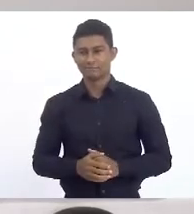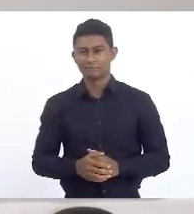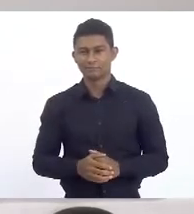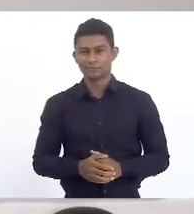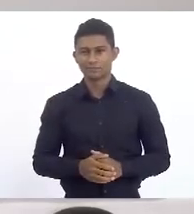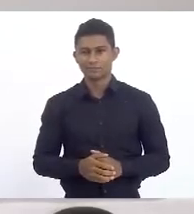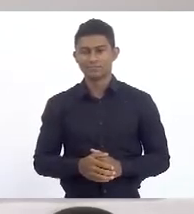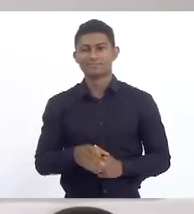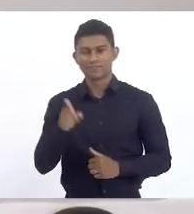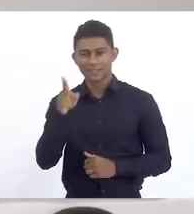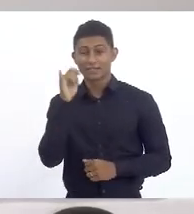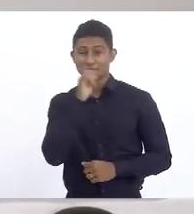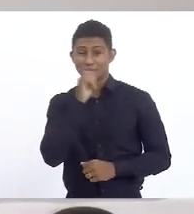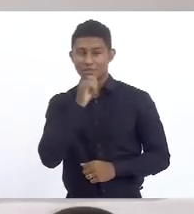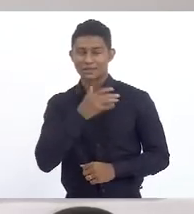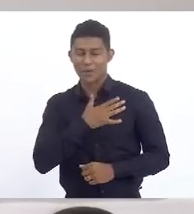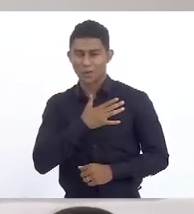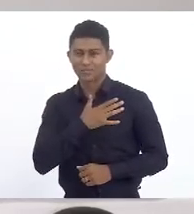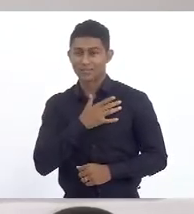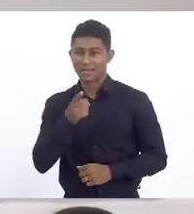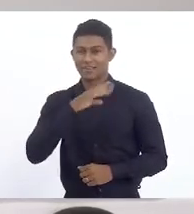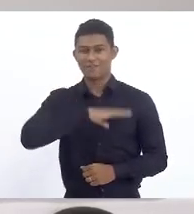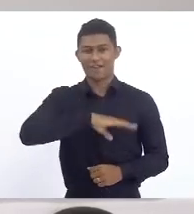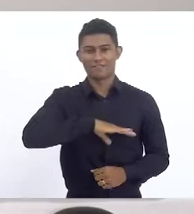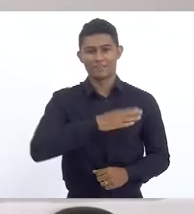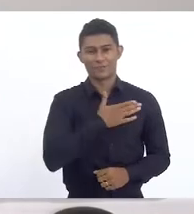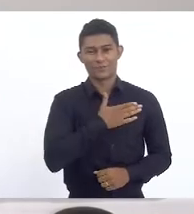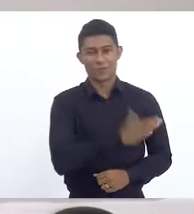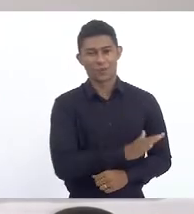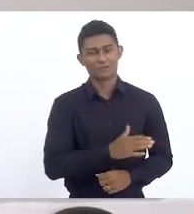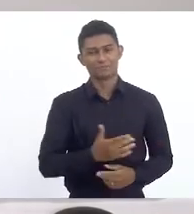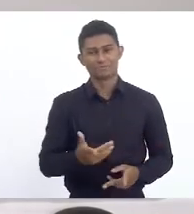Ainda bem que é tricolor, não é vascaíno. Né?